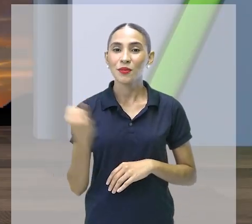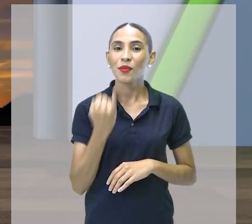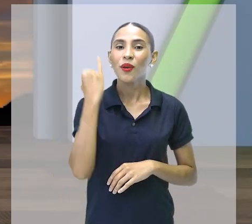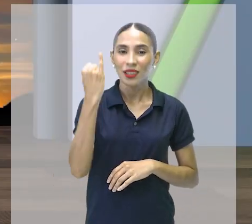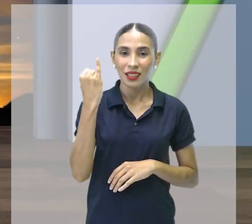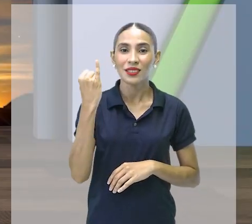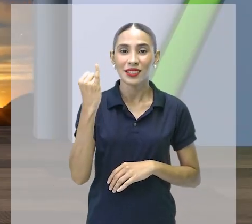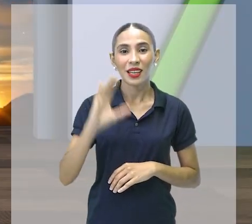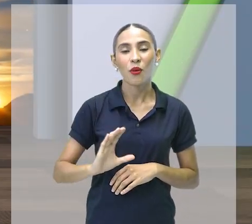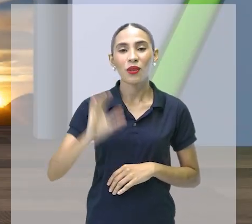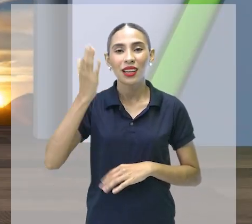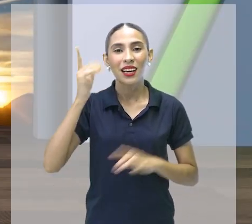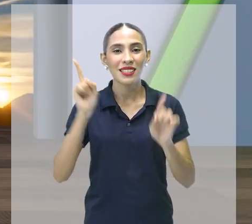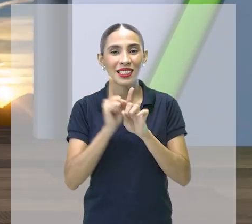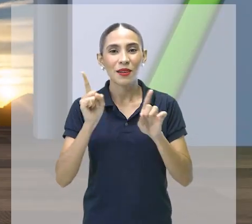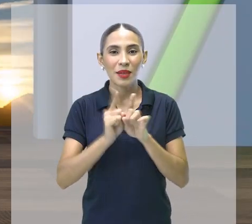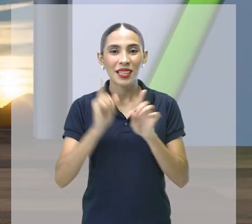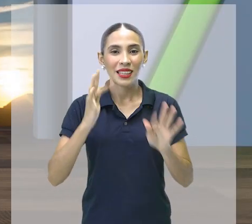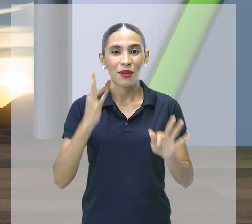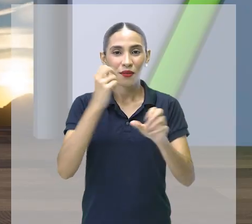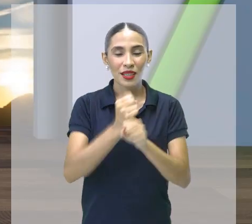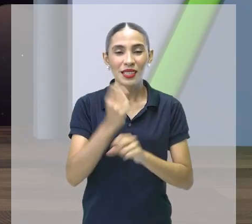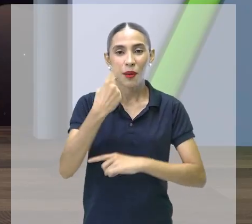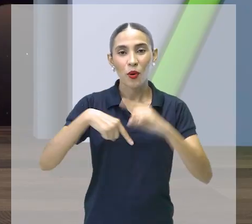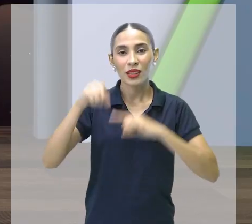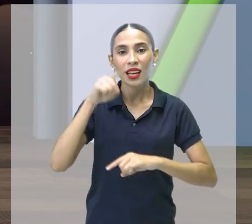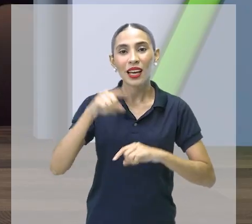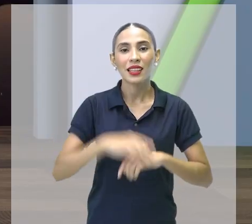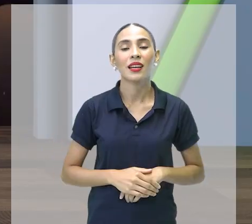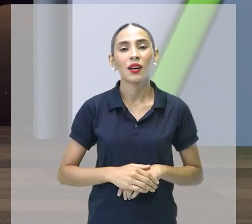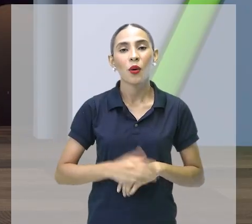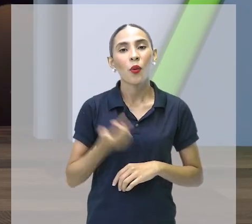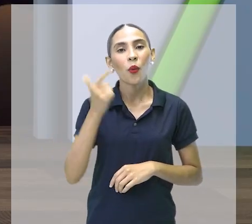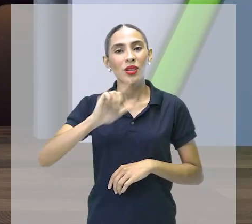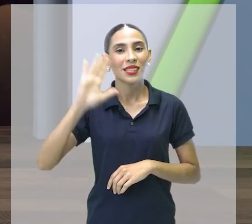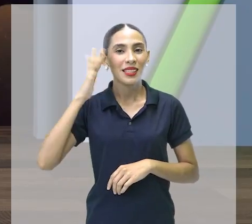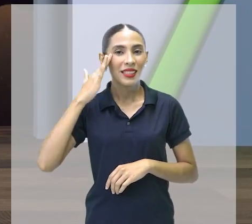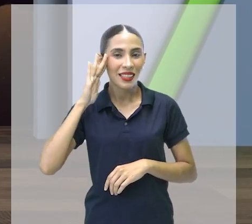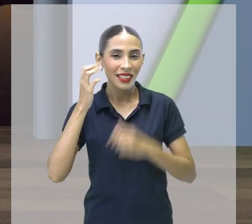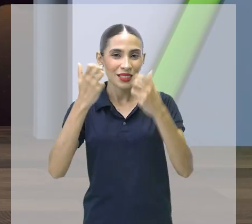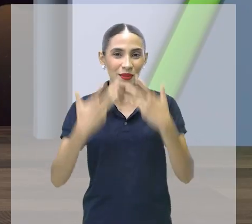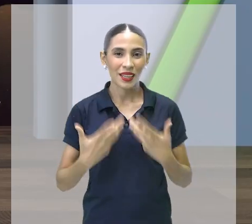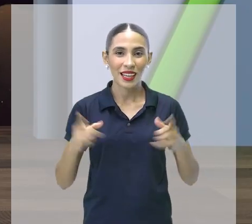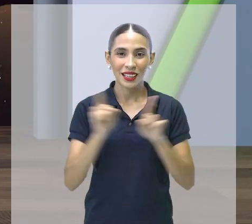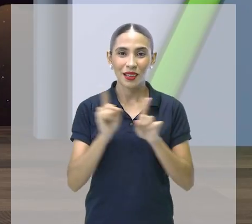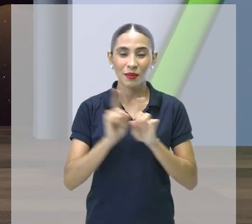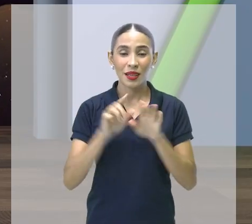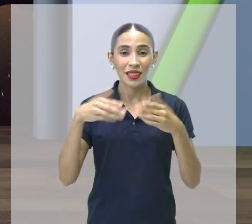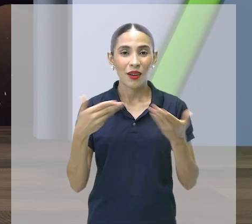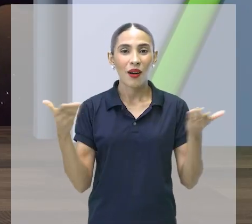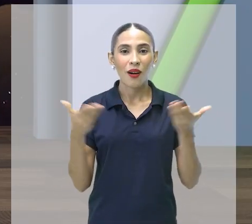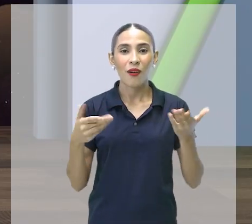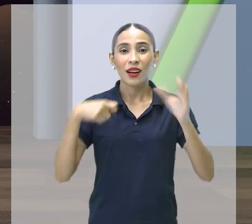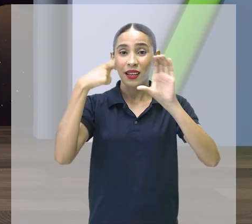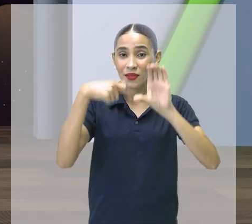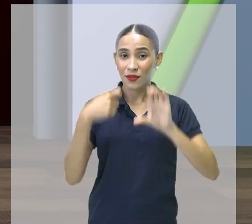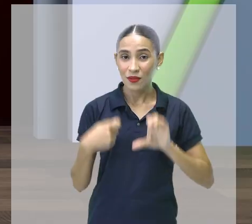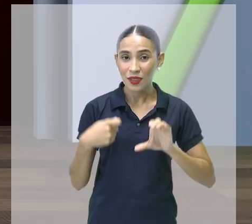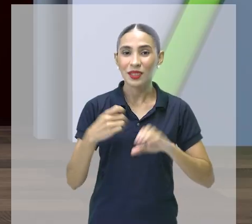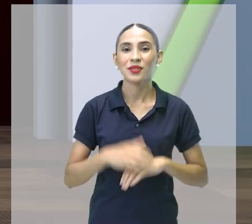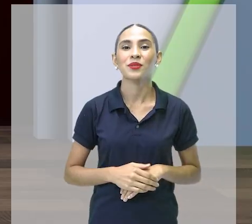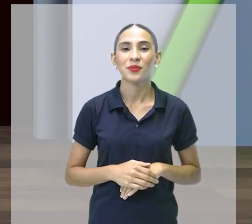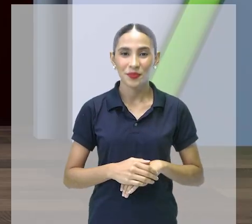que acontecem na física moderna, para entender e explicar. Vamos agora assistir